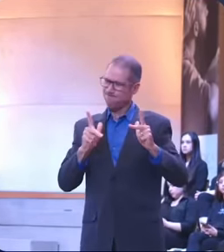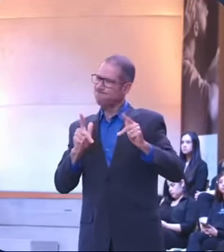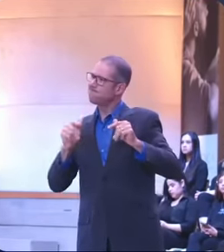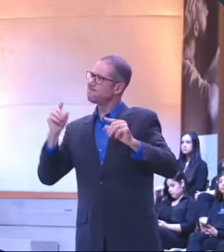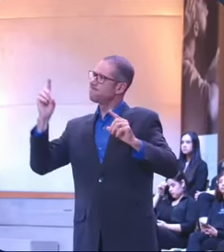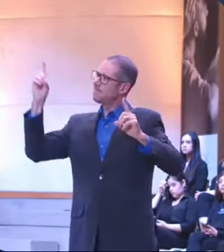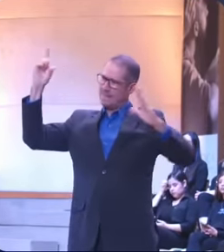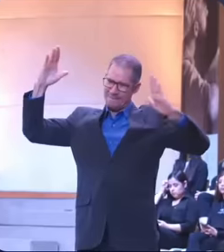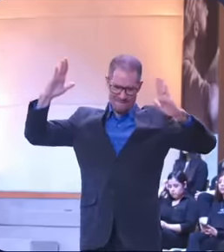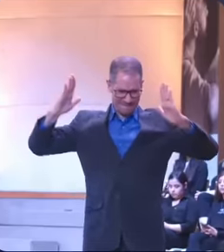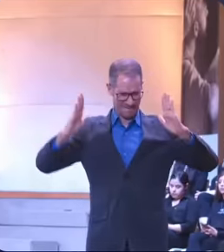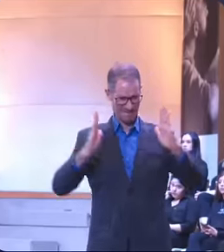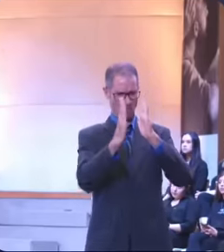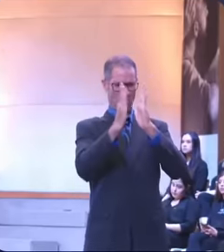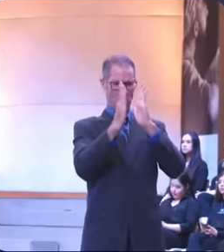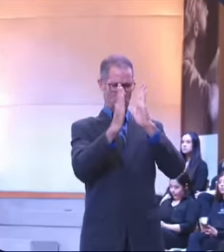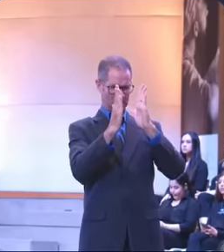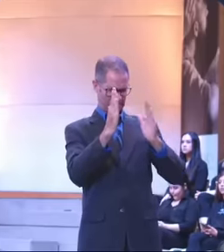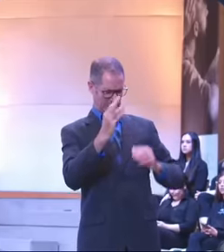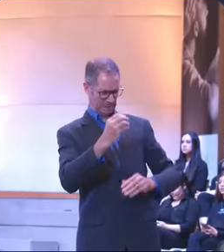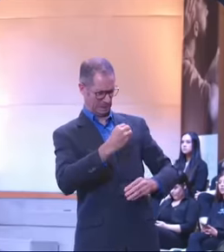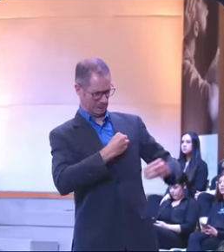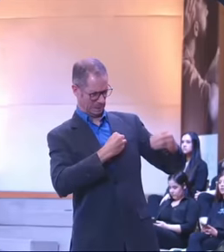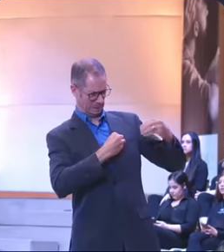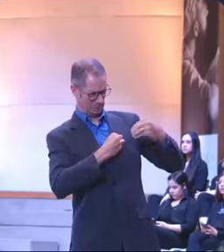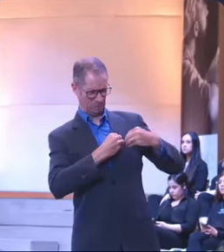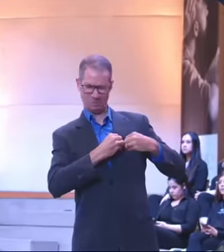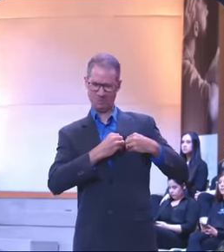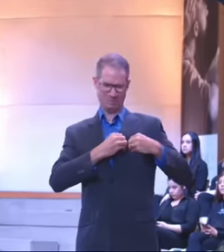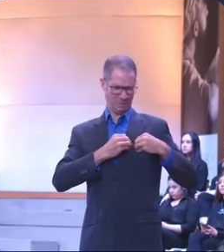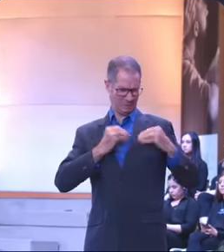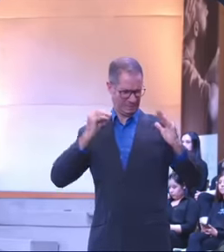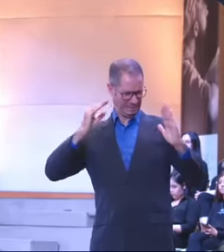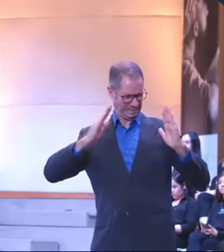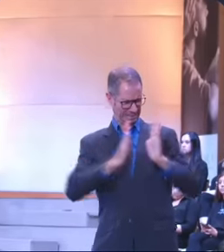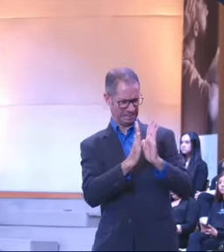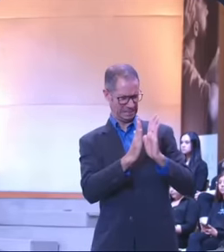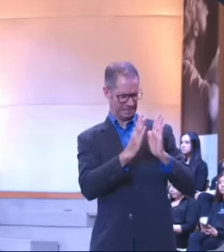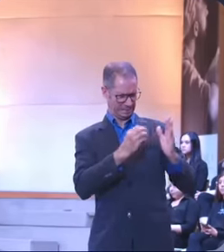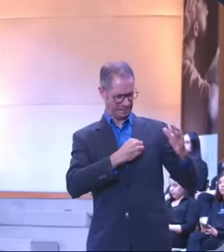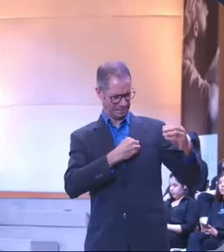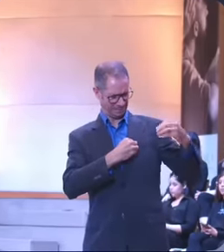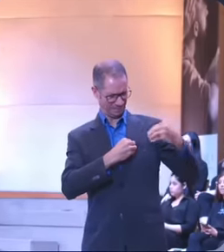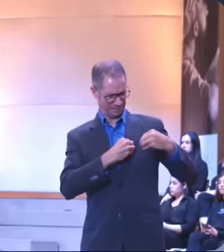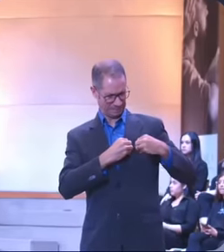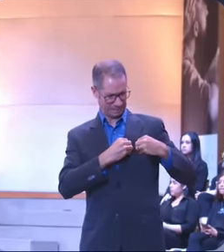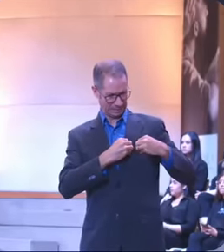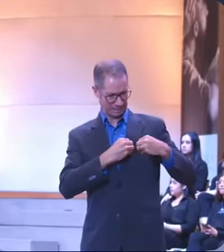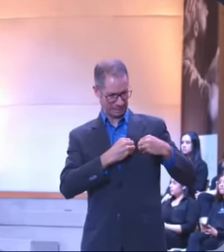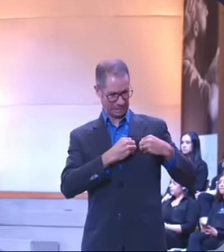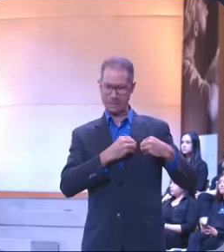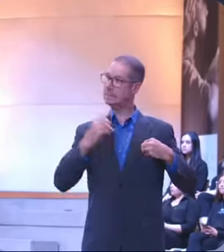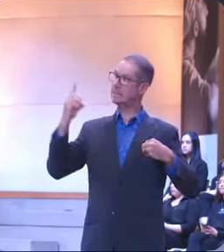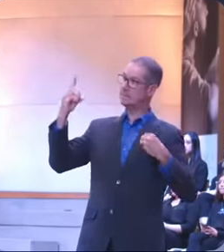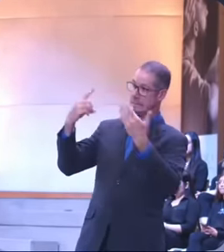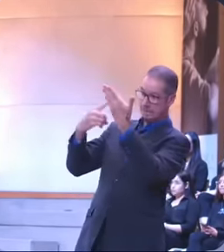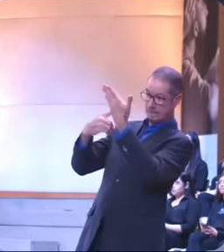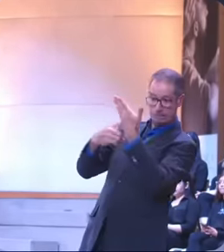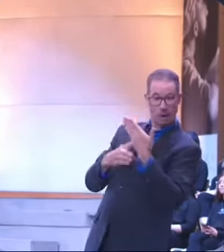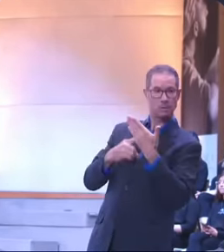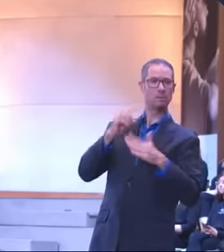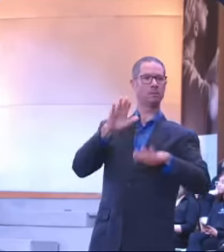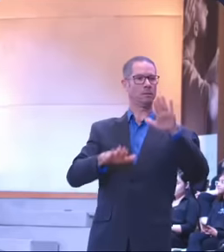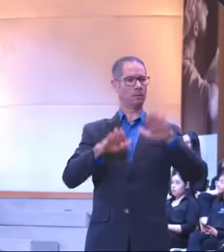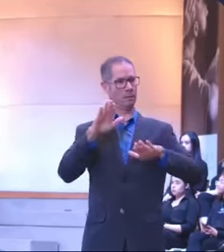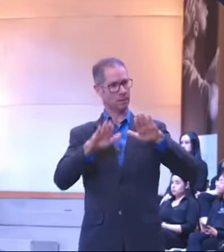confronta os nossos pecados. E aí os nossos pecados são revelados. E às vezes